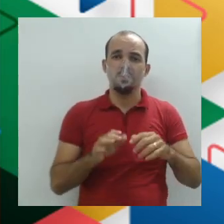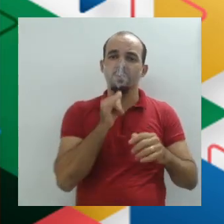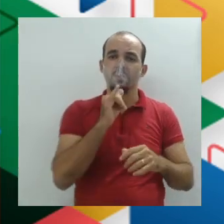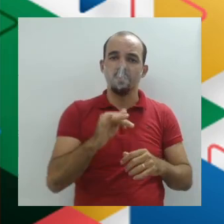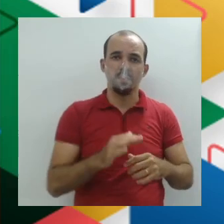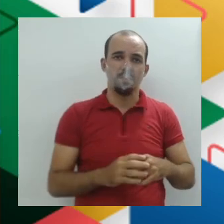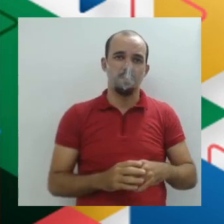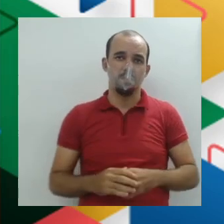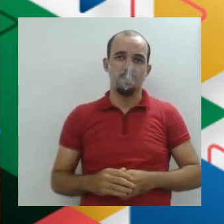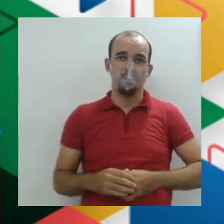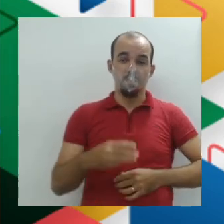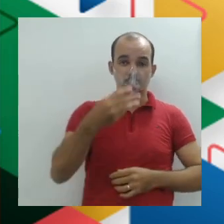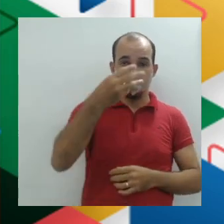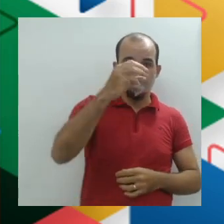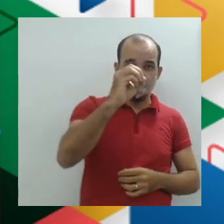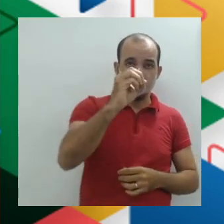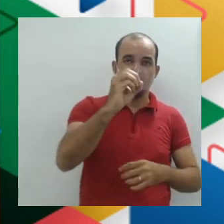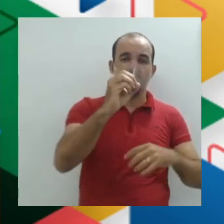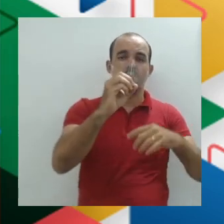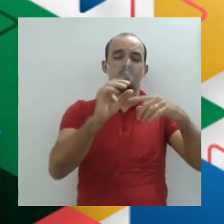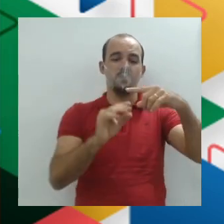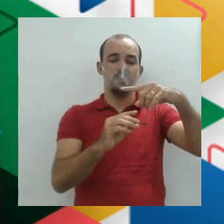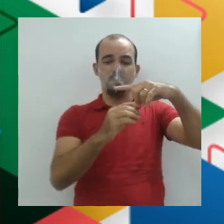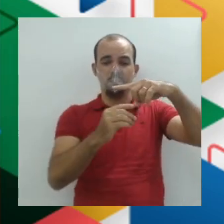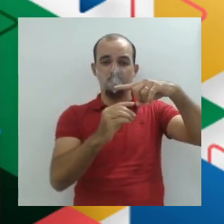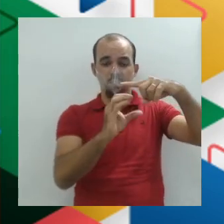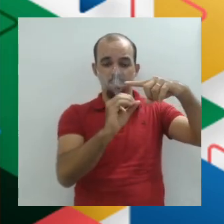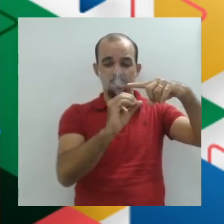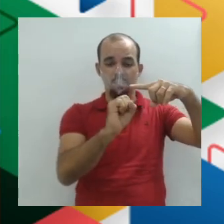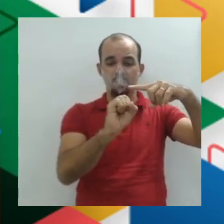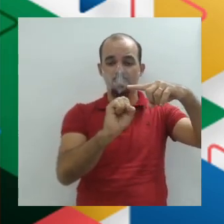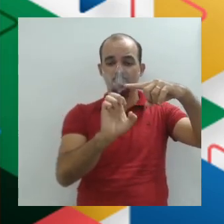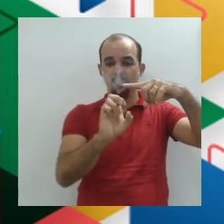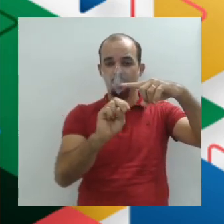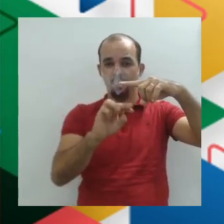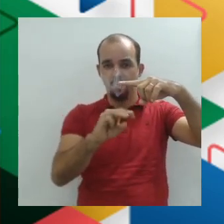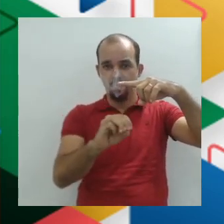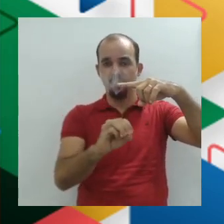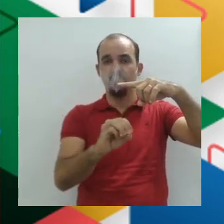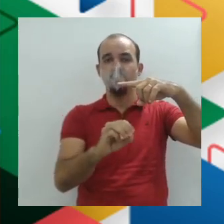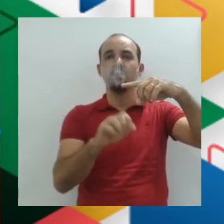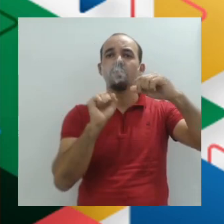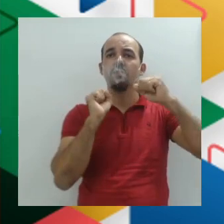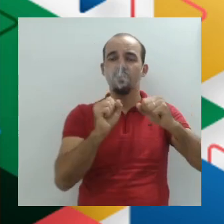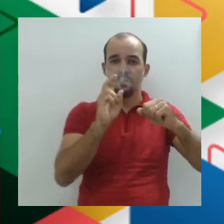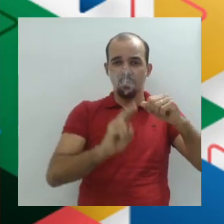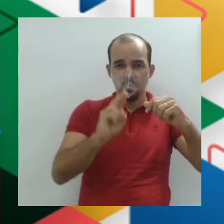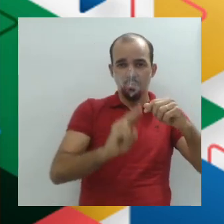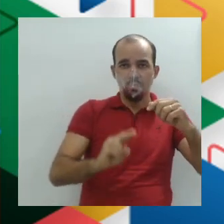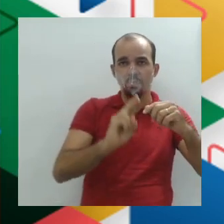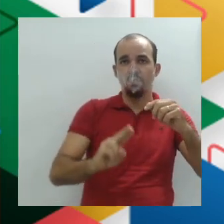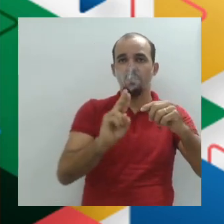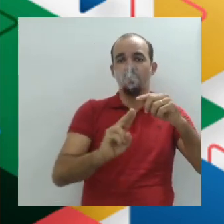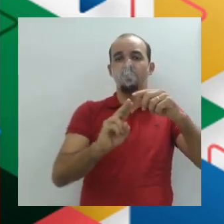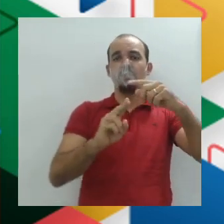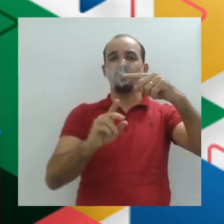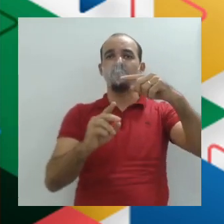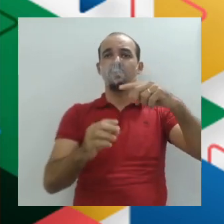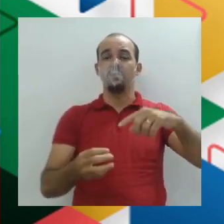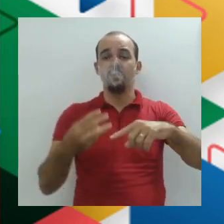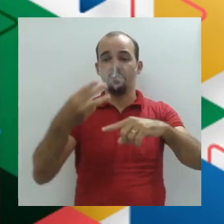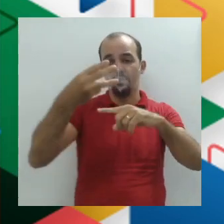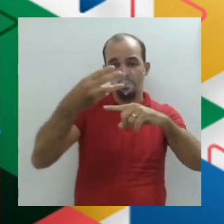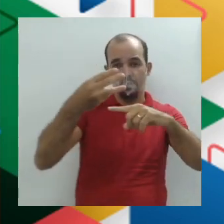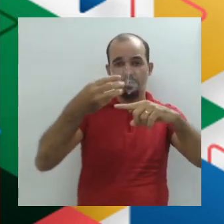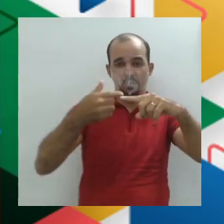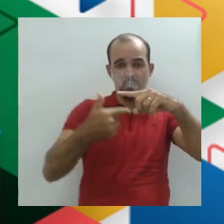graus, meio, e o cosseno, raiz de 3 sobre 2. Dividir frações, eu vou repetir a primeira